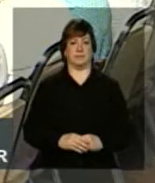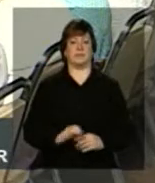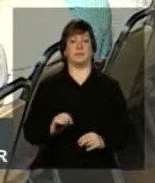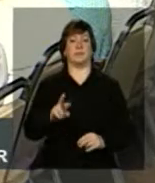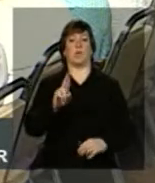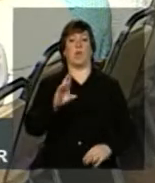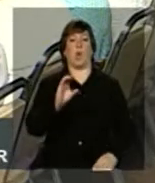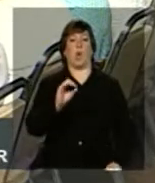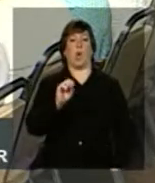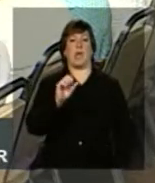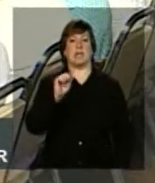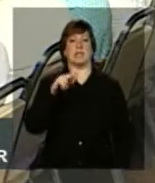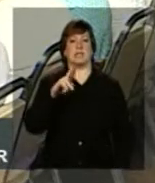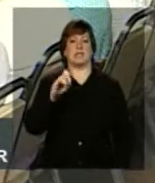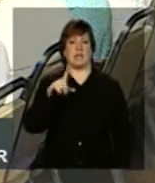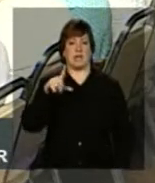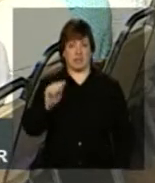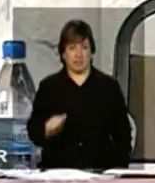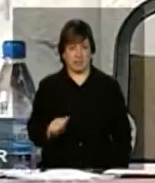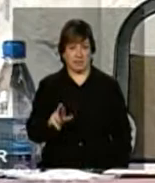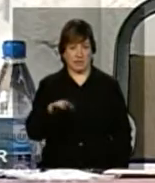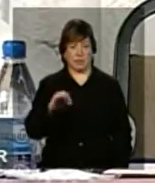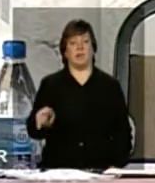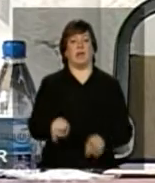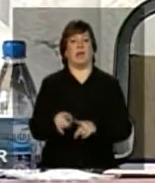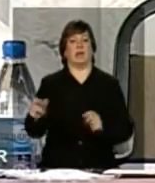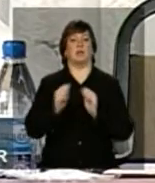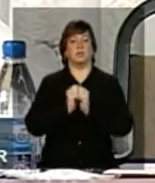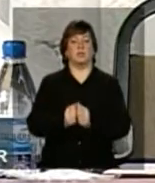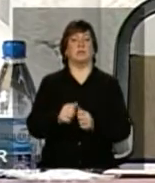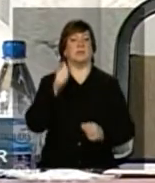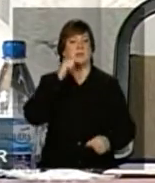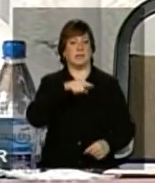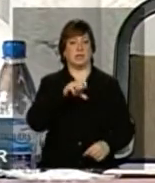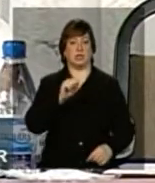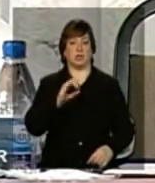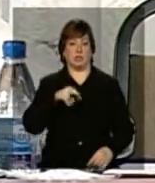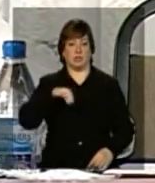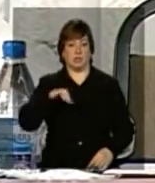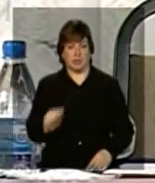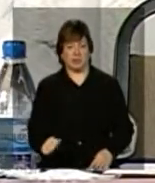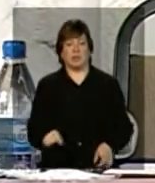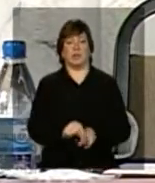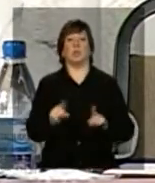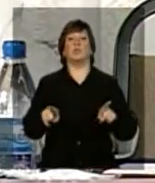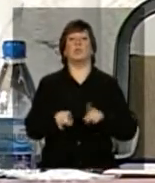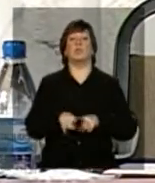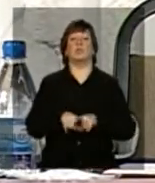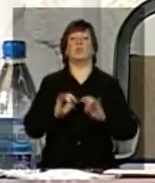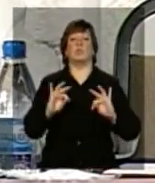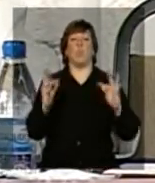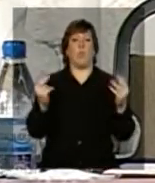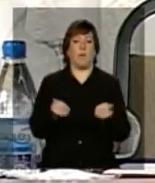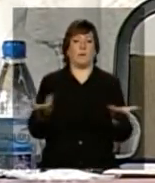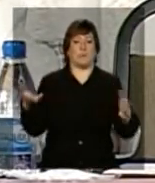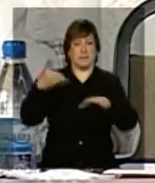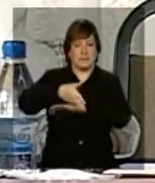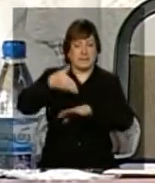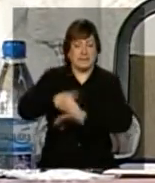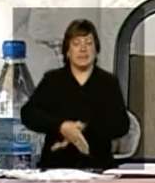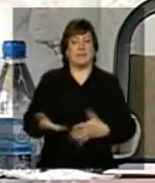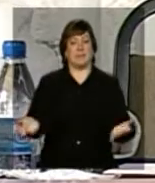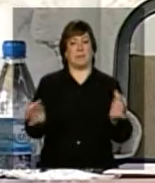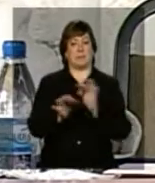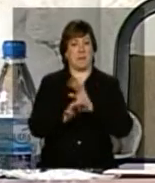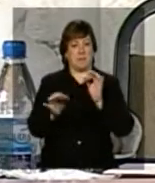a Rosângela Rigo, que acompanhou com a Sônia Malheiros toda a participação, preparação